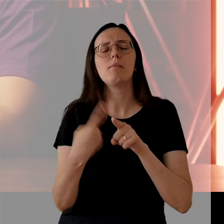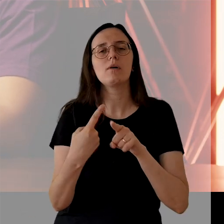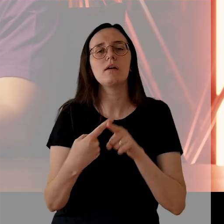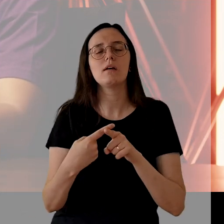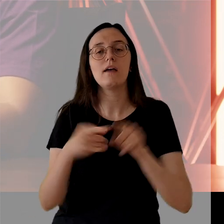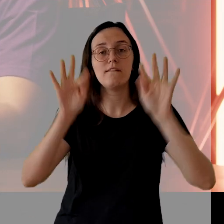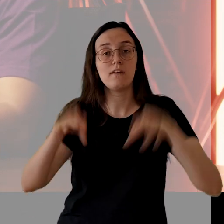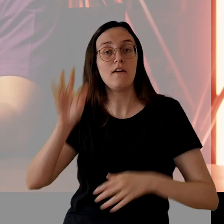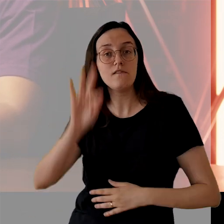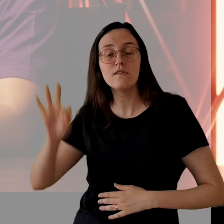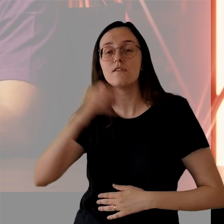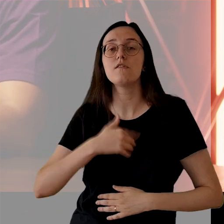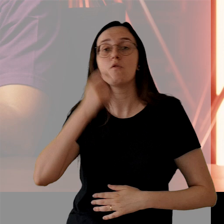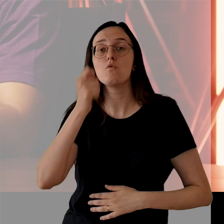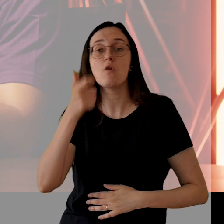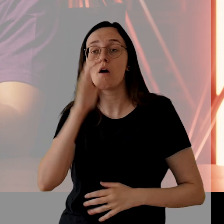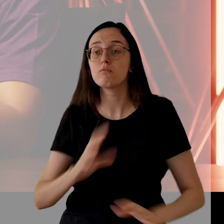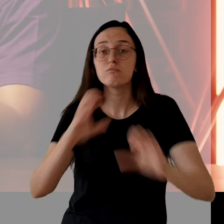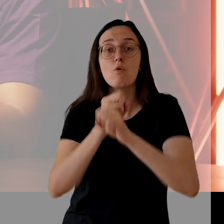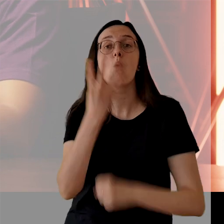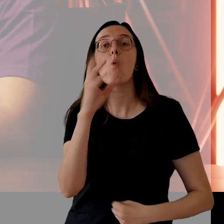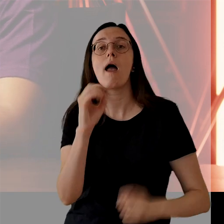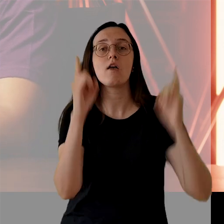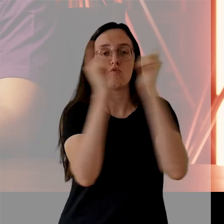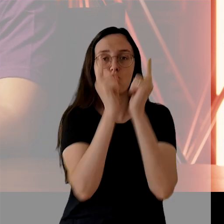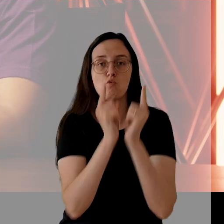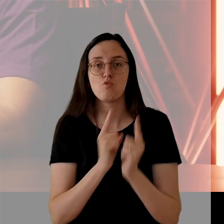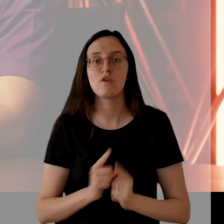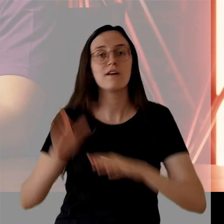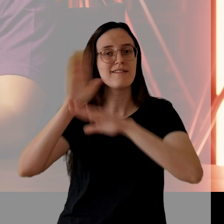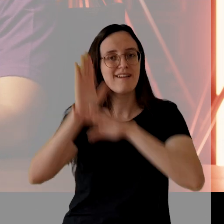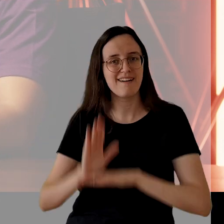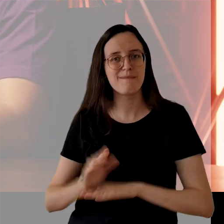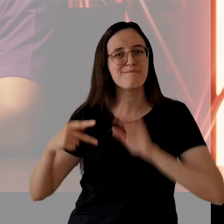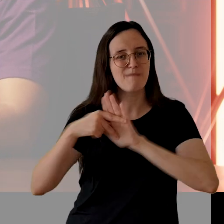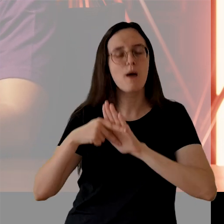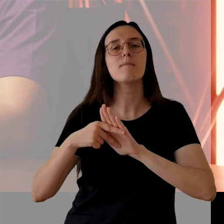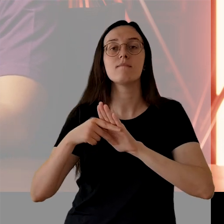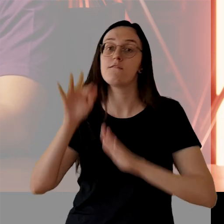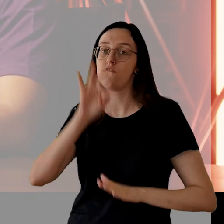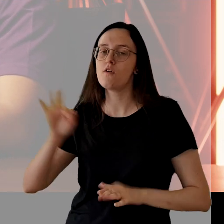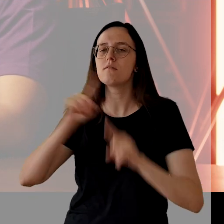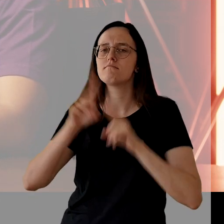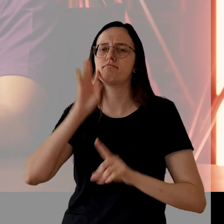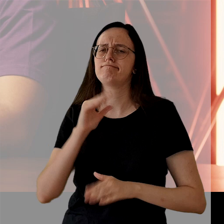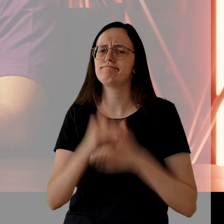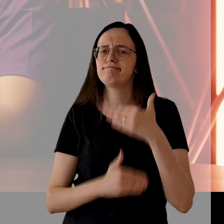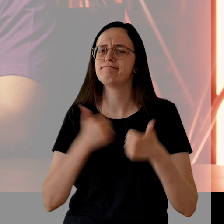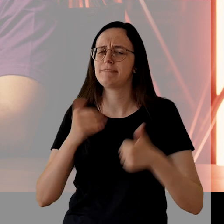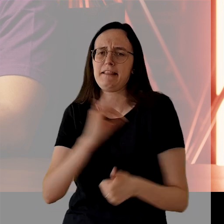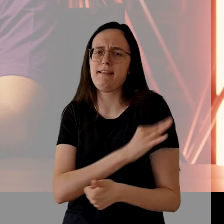faculdade eu tinha feito quase 40 curta-metragem ali, né, os curtinhos da faculdade, mas foi legal para desenvolver bastante